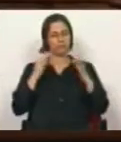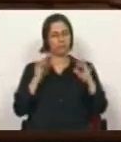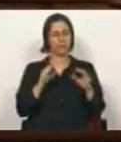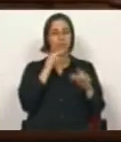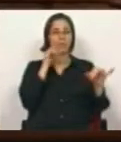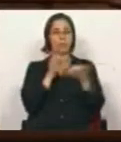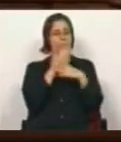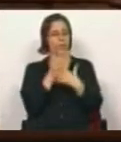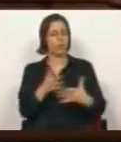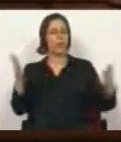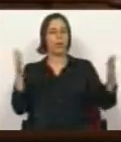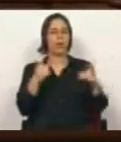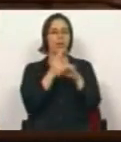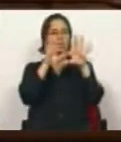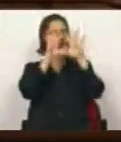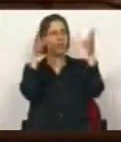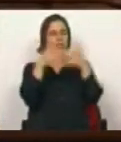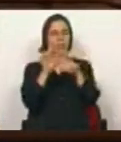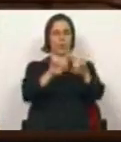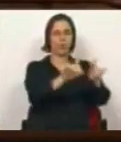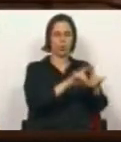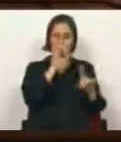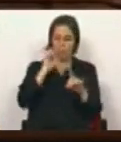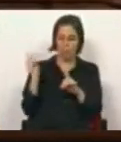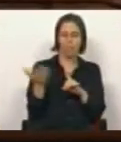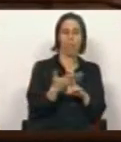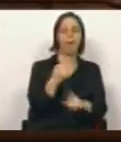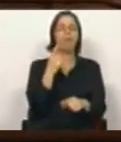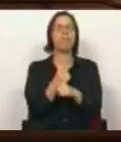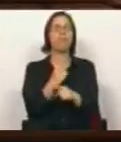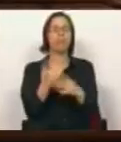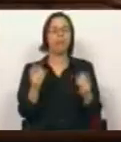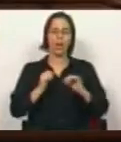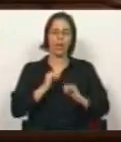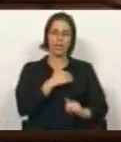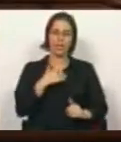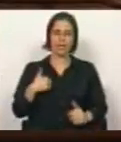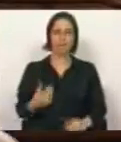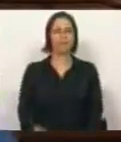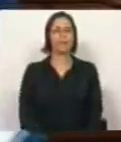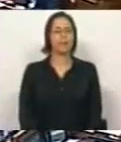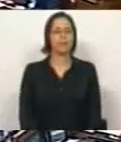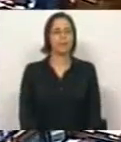pelos oceanos, pelos ecossistemas, pelo ambiente, mas também pela nossa saúde.